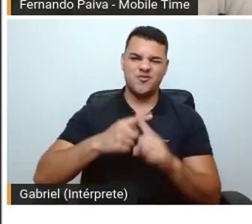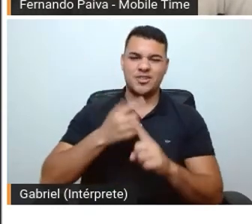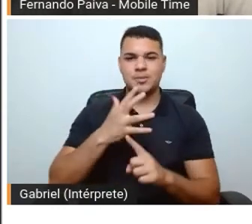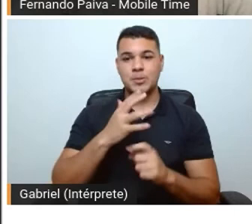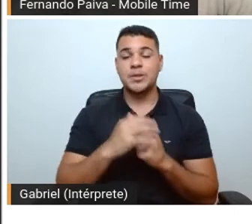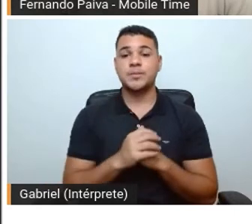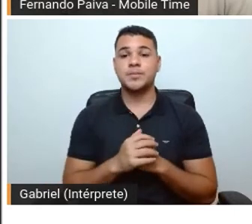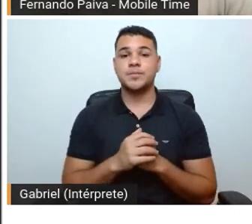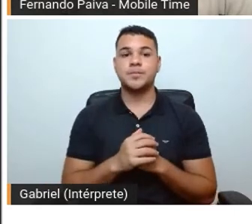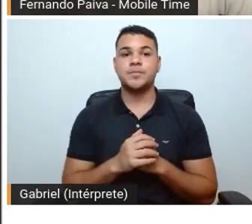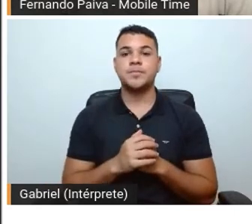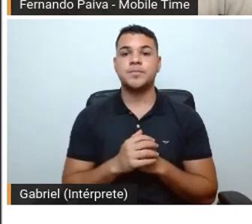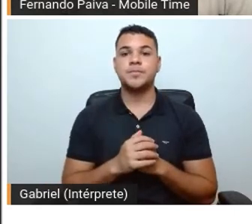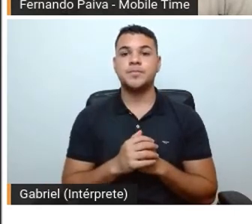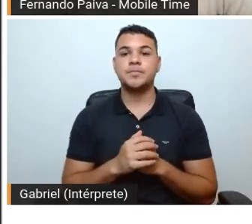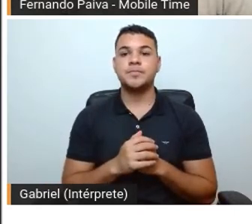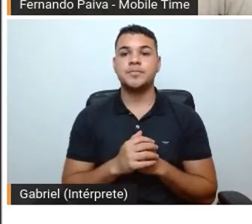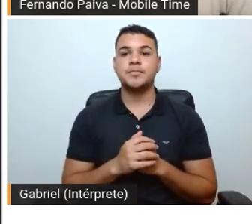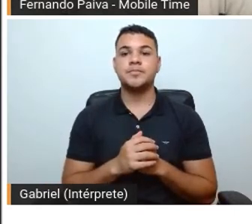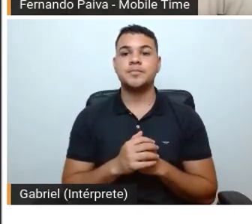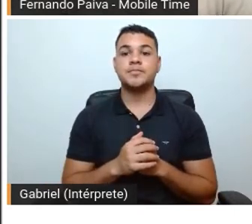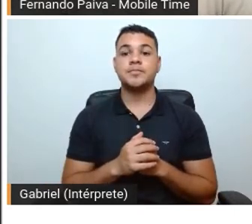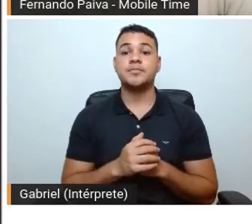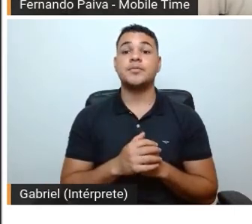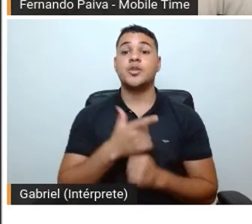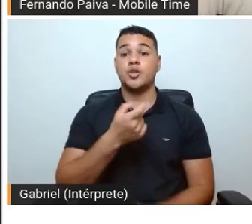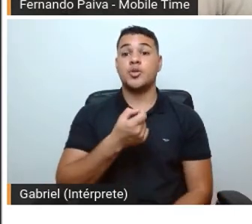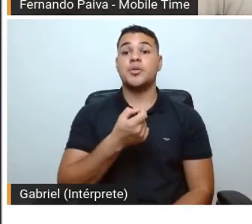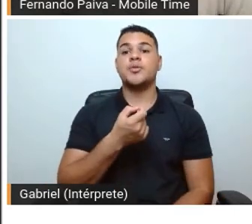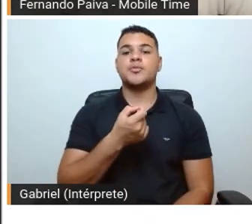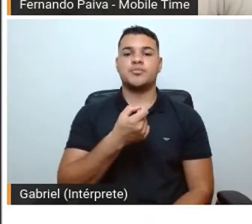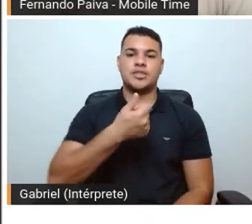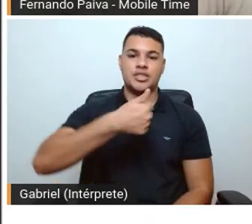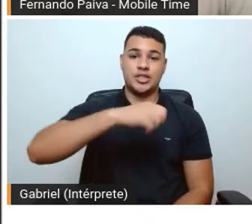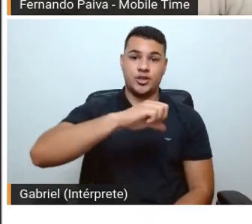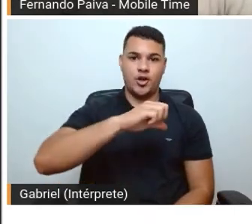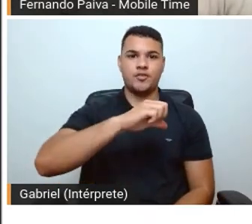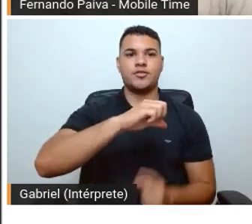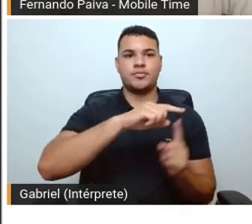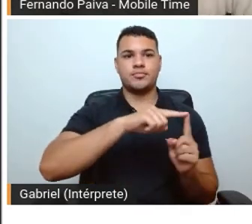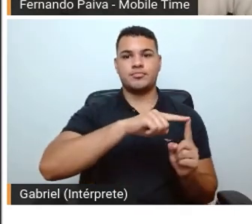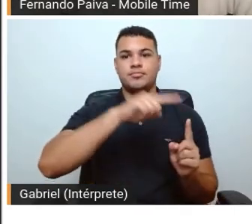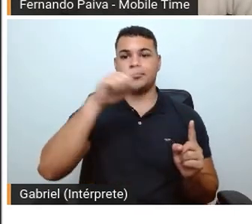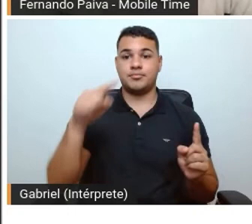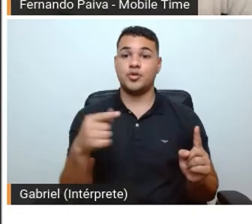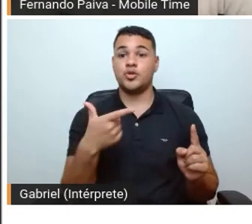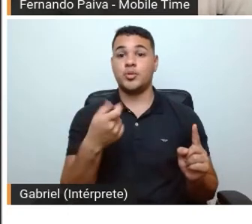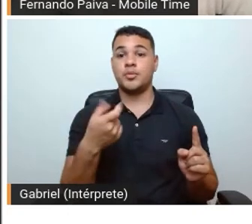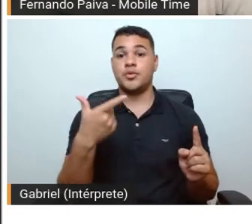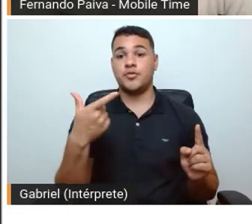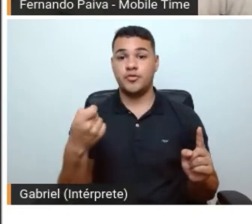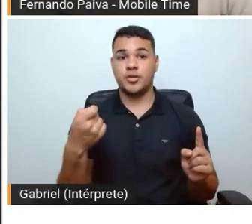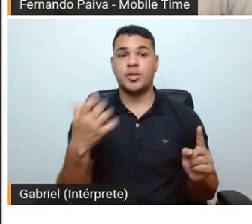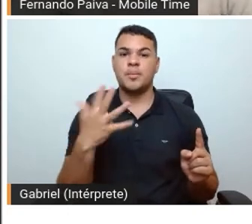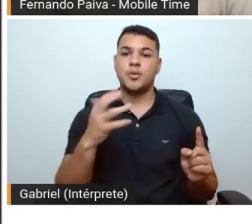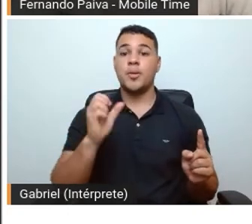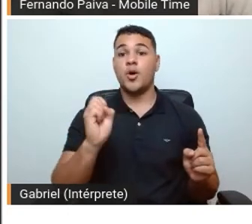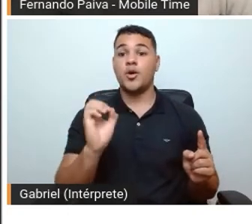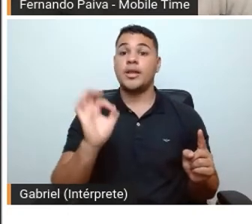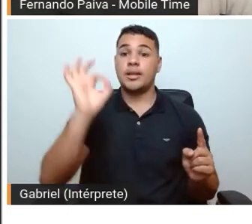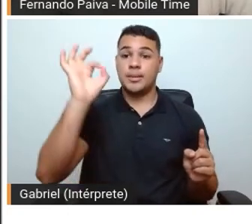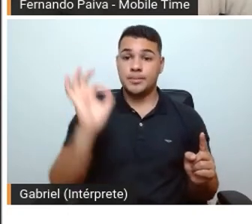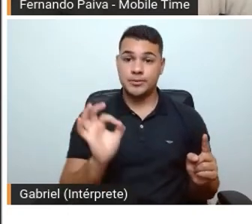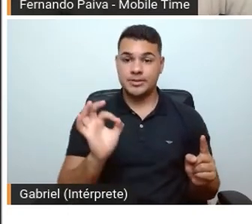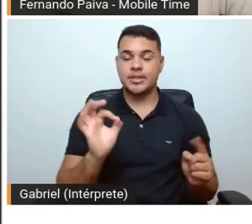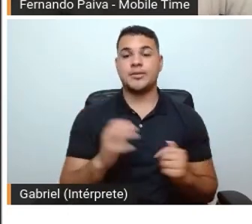quatro cinco vezes a ajuda em 2020 pouco sonhos oitenta por cento não